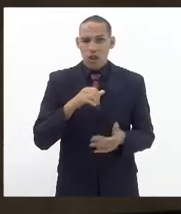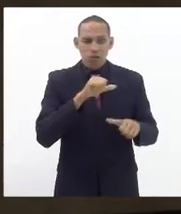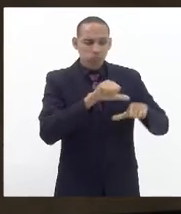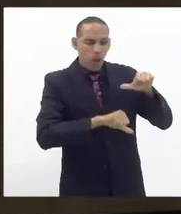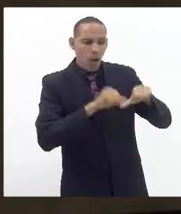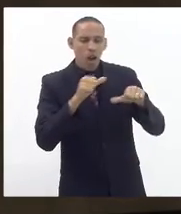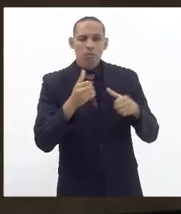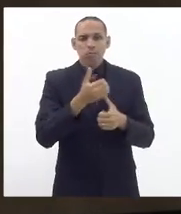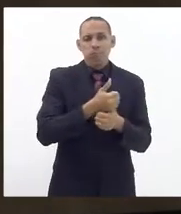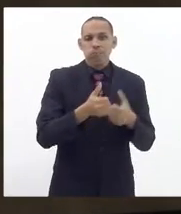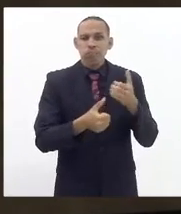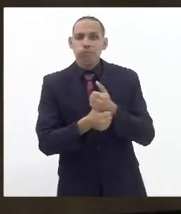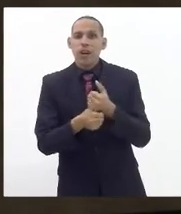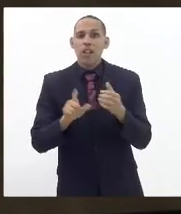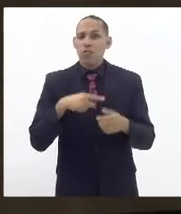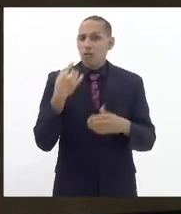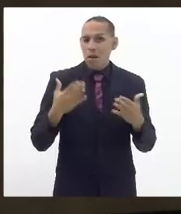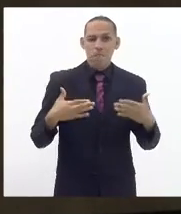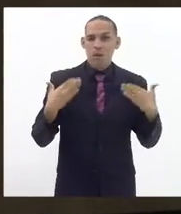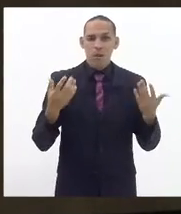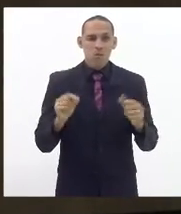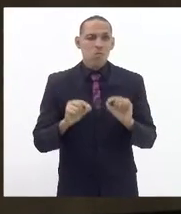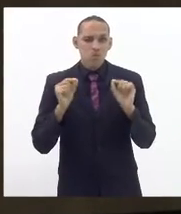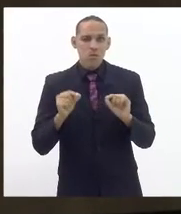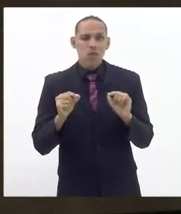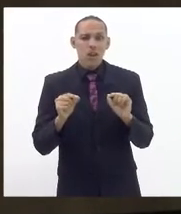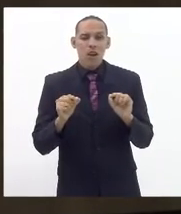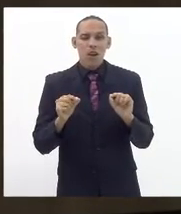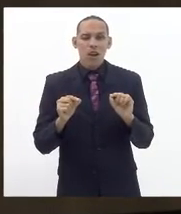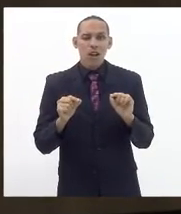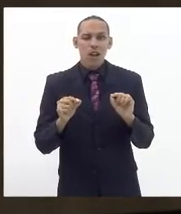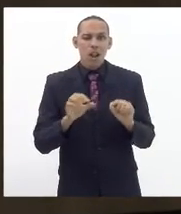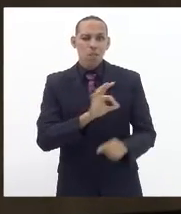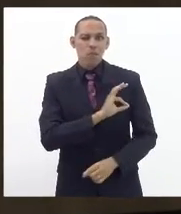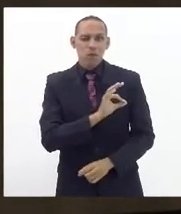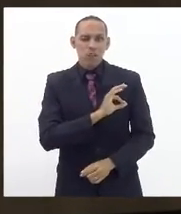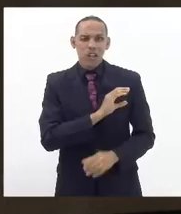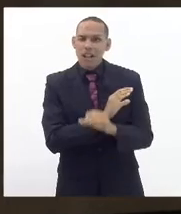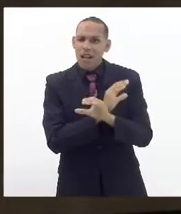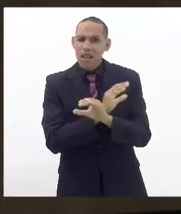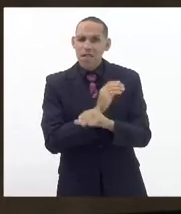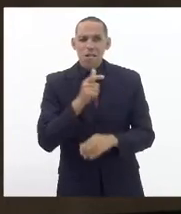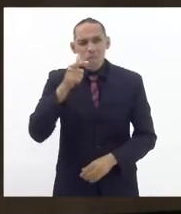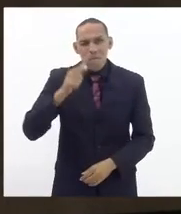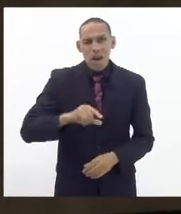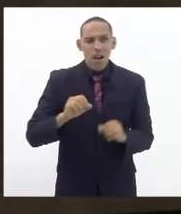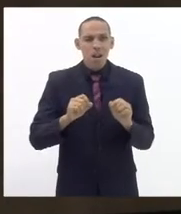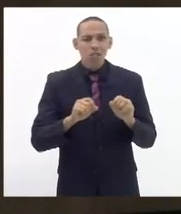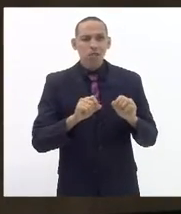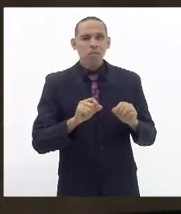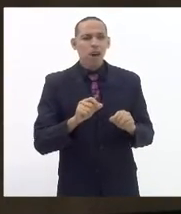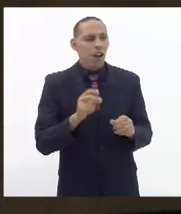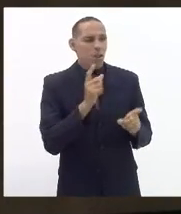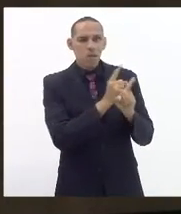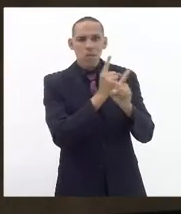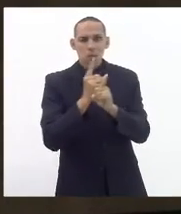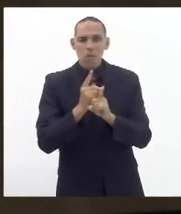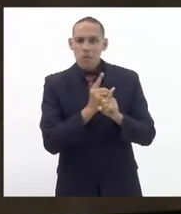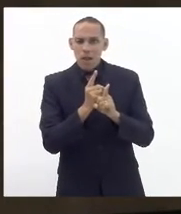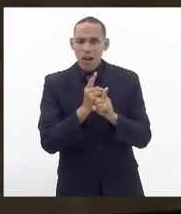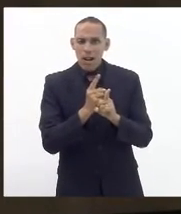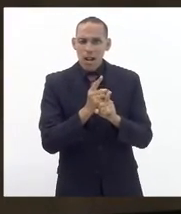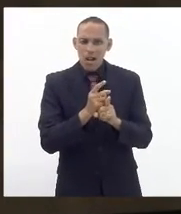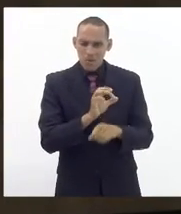e, para nossa surpresa, apareceram mais policiais civis, dessa vez policiais civis, não mais policiais